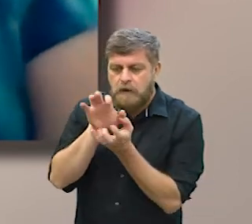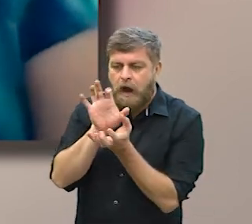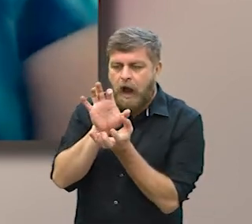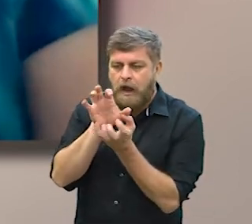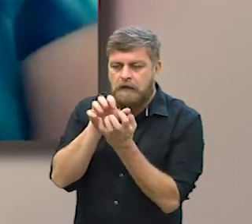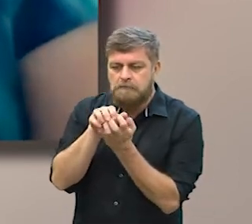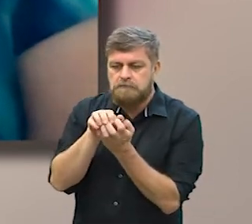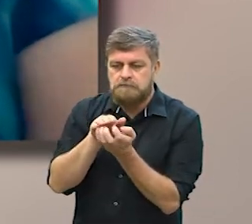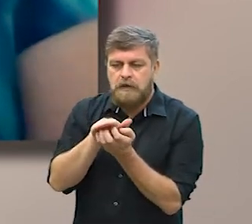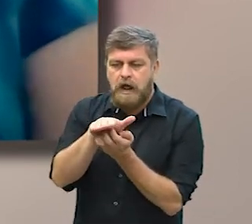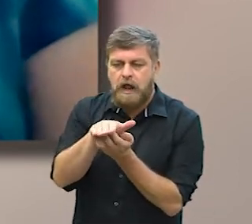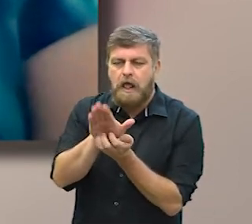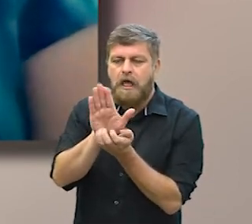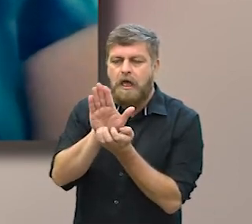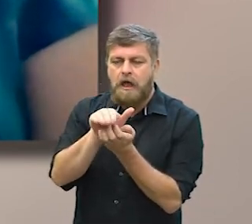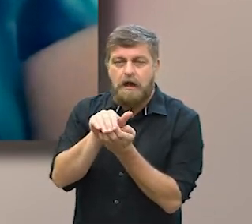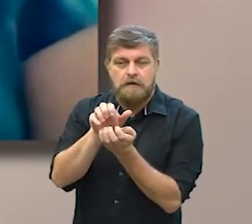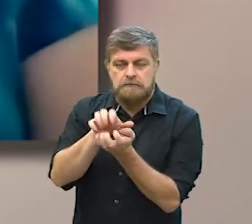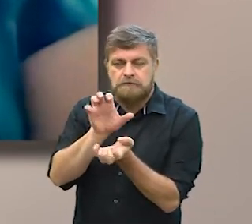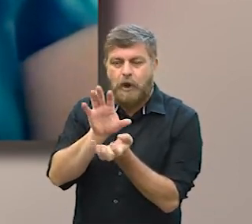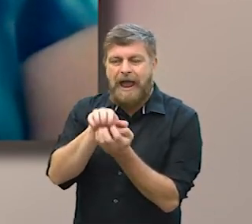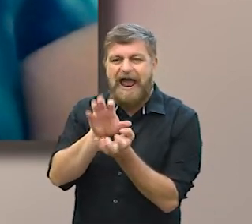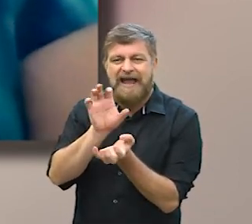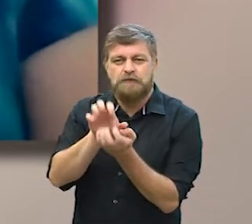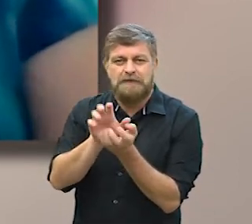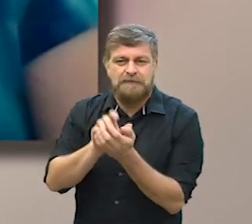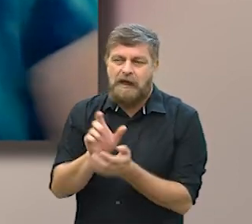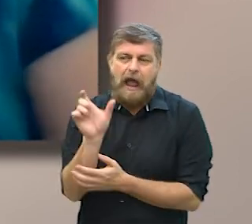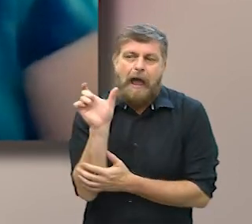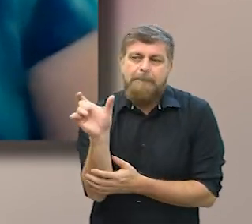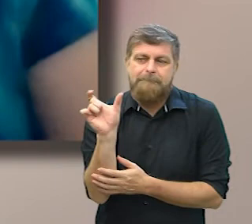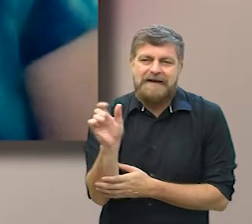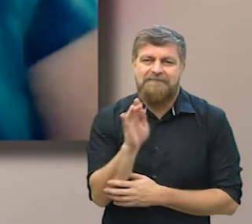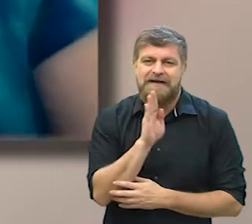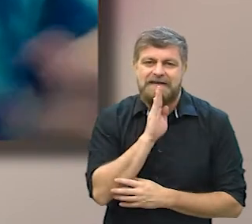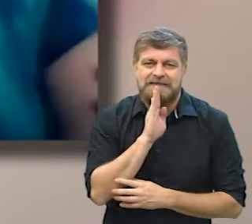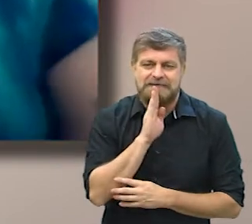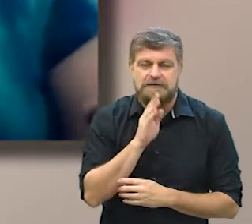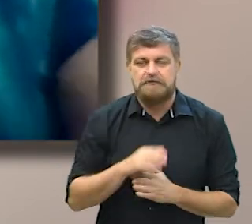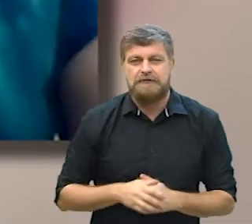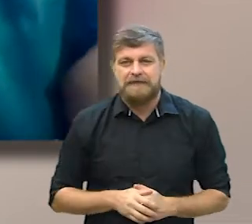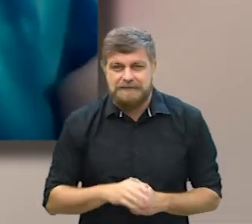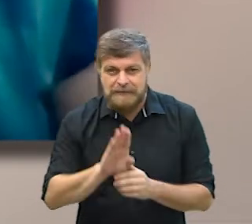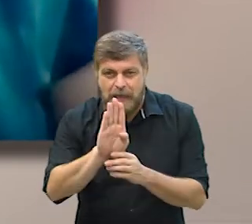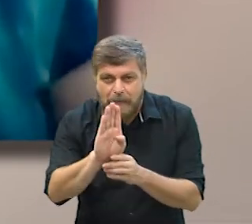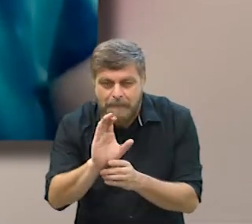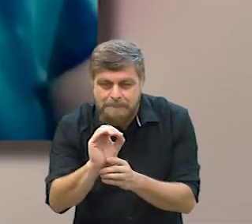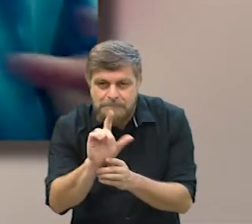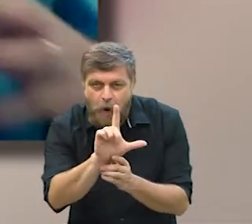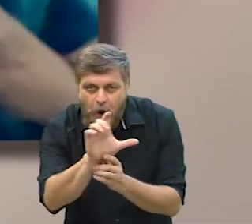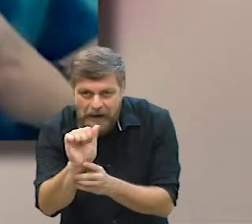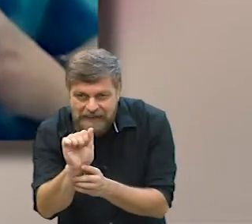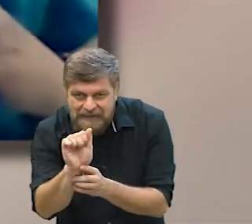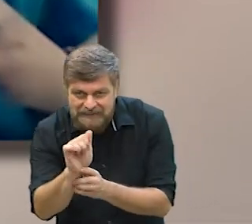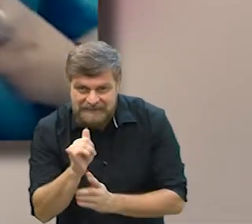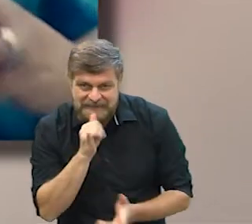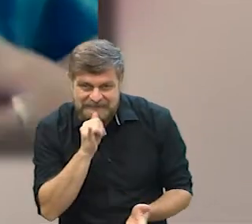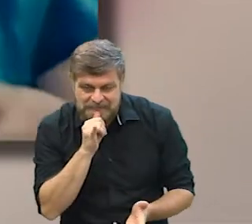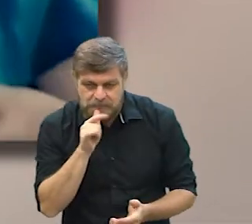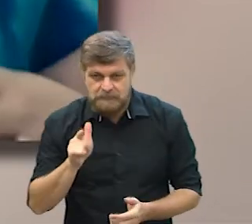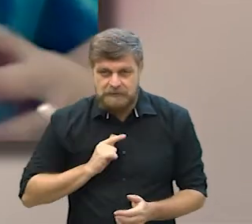em posicionar os órgãos fonoarticulatórios para poder falar uma palavra bola.